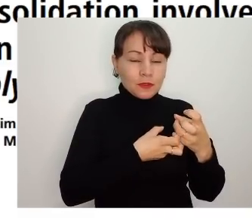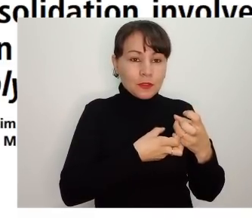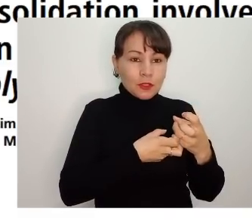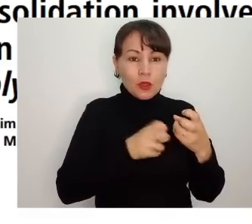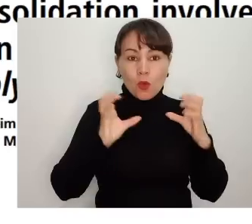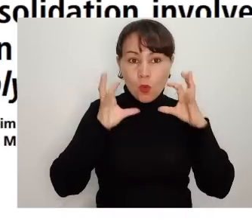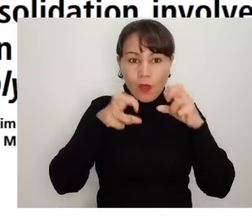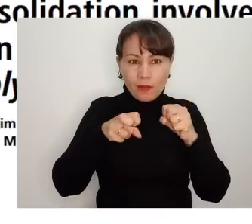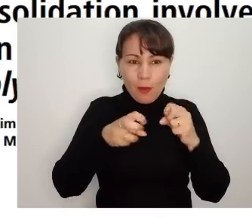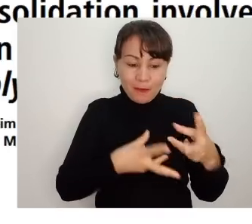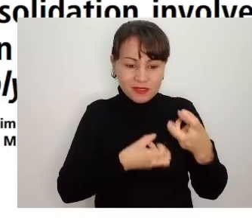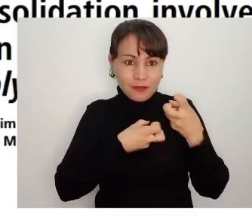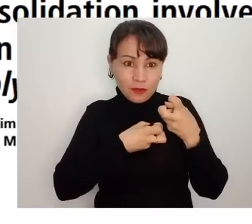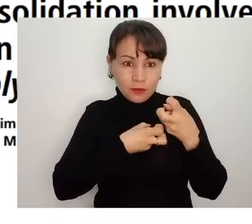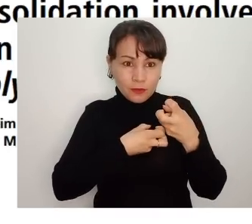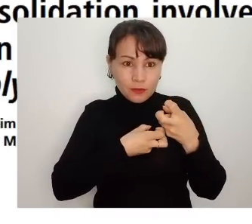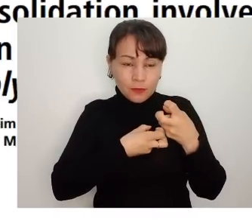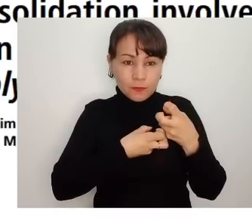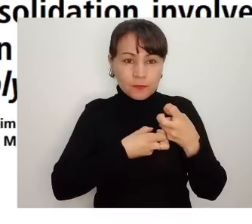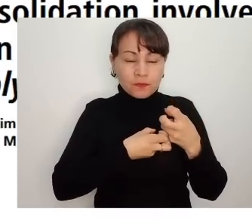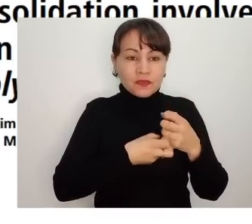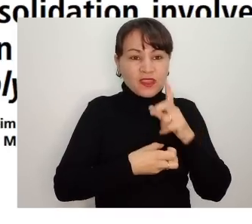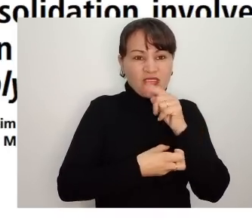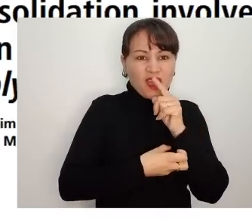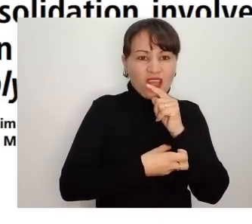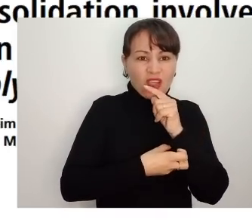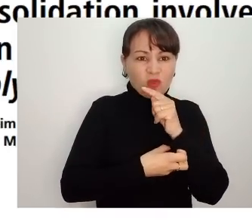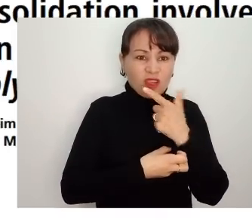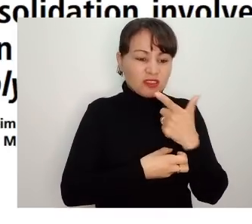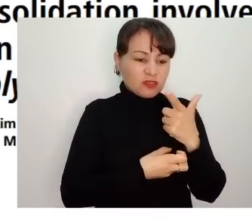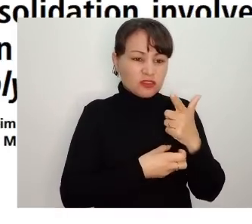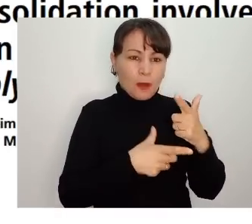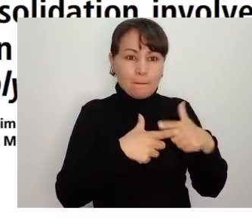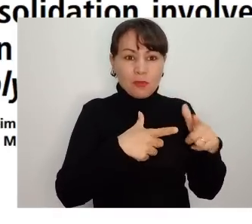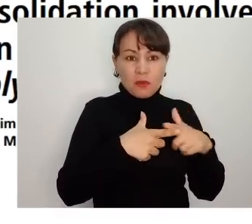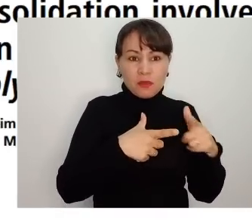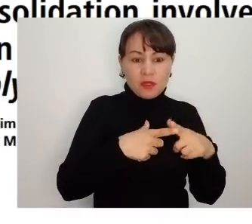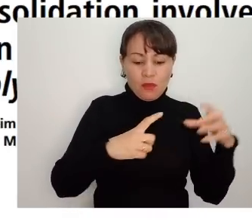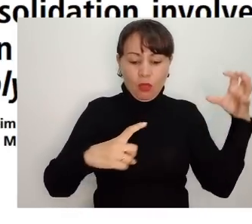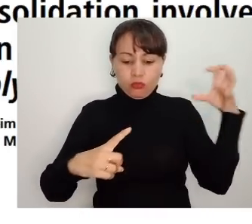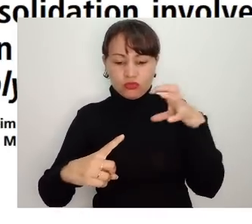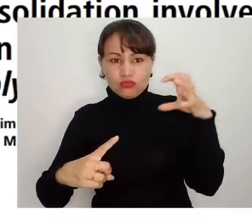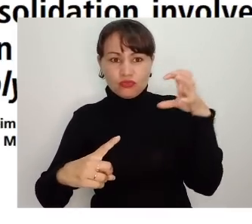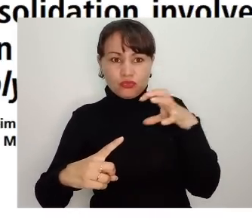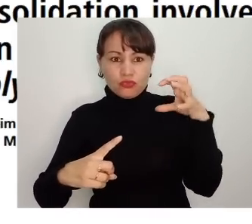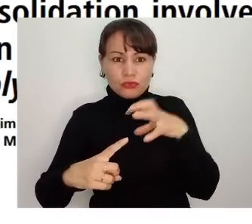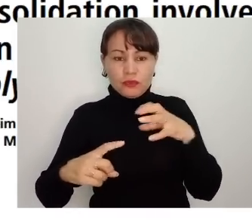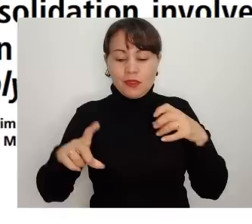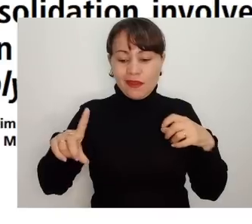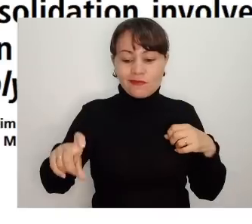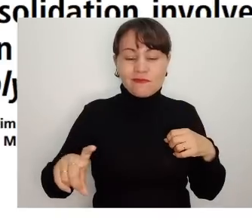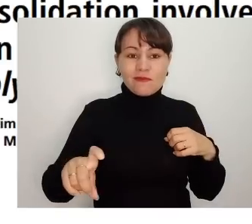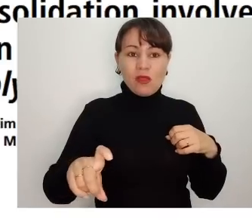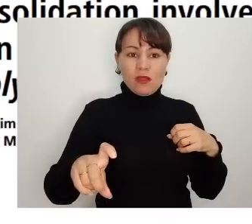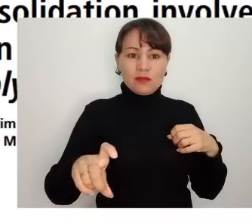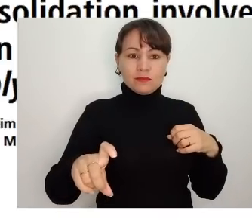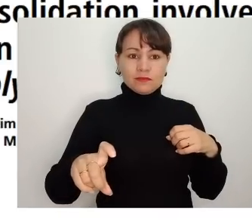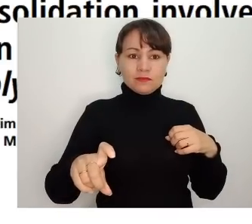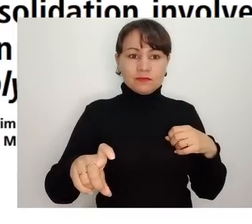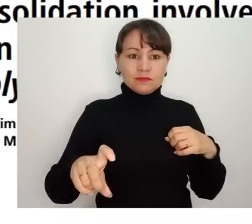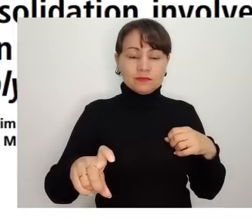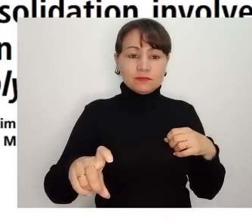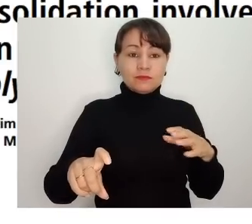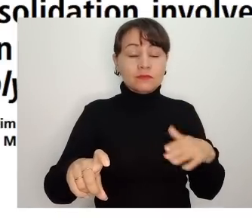observou isso ao próprio animal, o próprio molusco, que a água não tinha efeito nocivo e nem